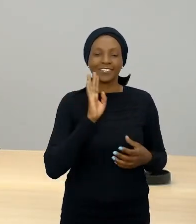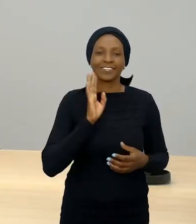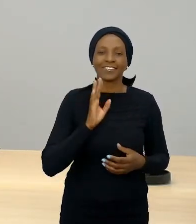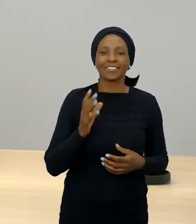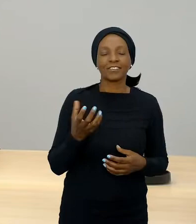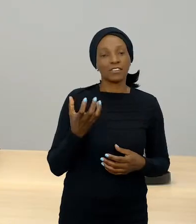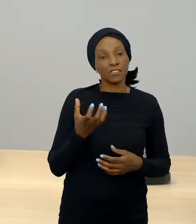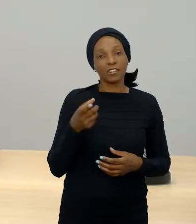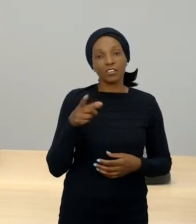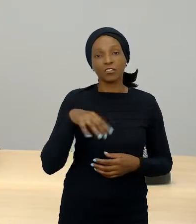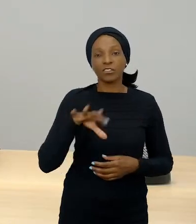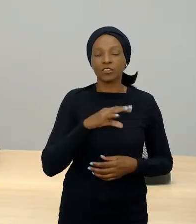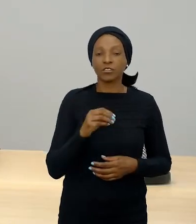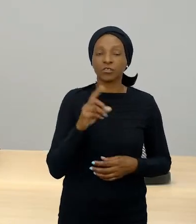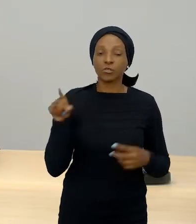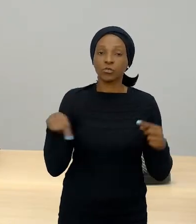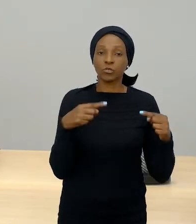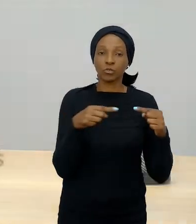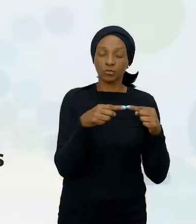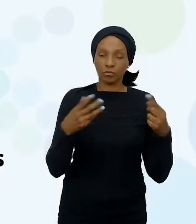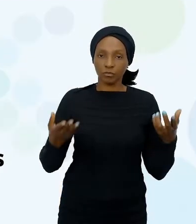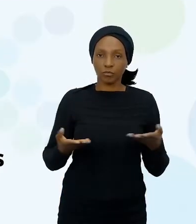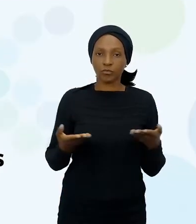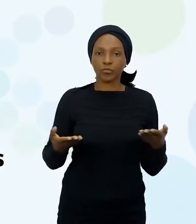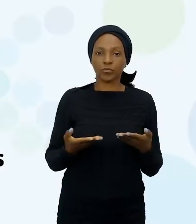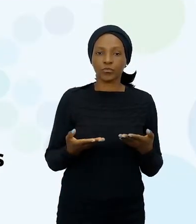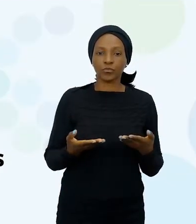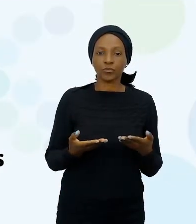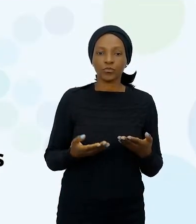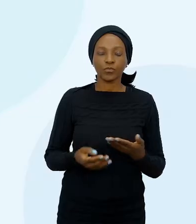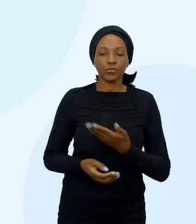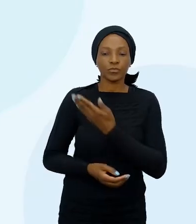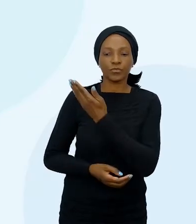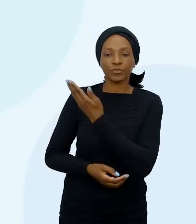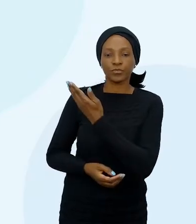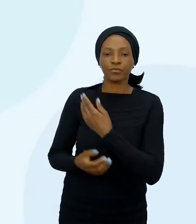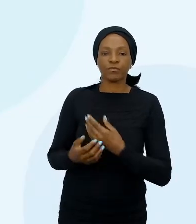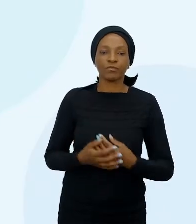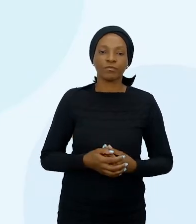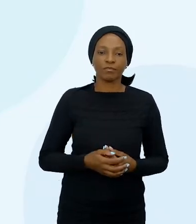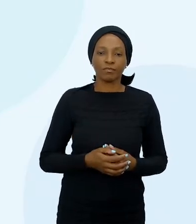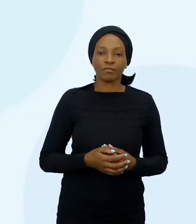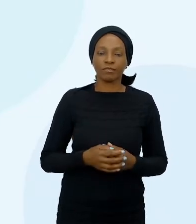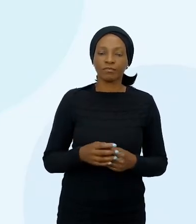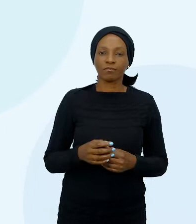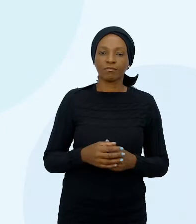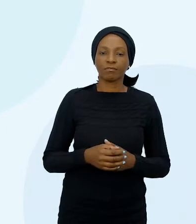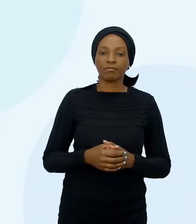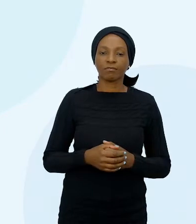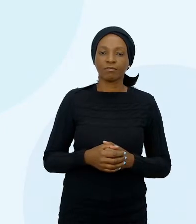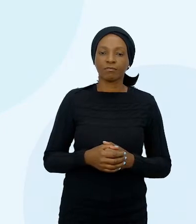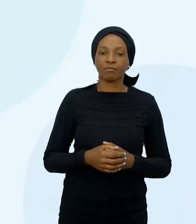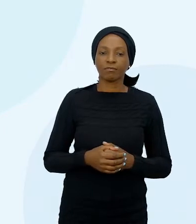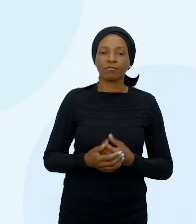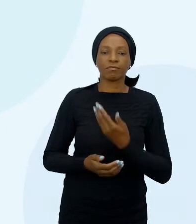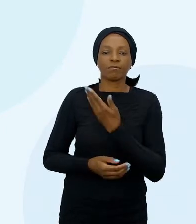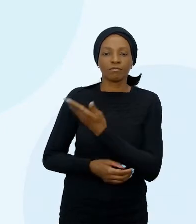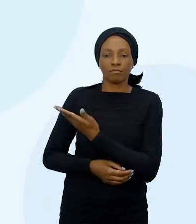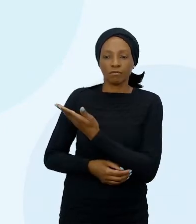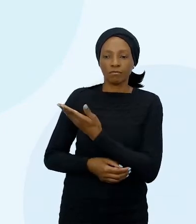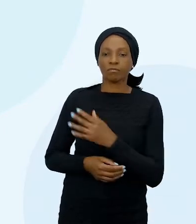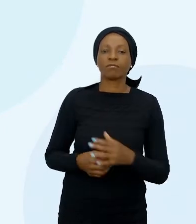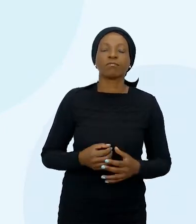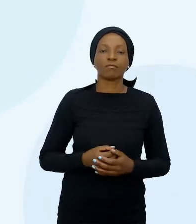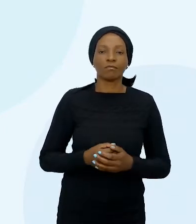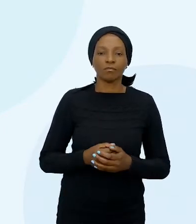gostem. O nosso objetivo de hoje, né, que vai aparecer na tela aí para vocês, daremos continuidade